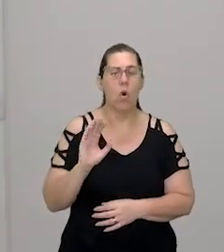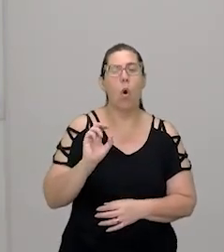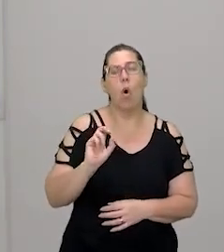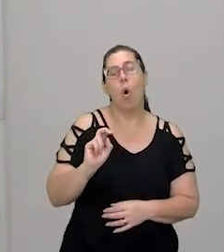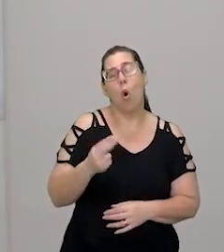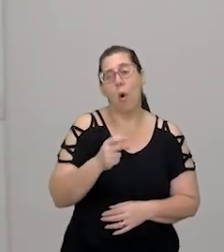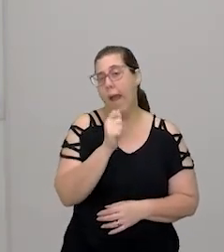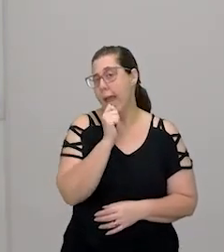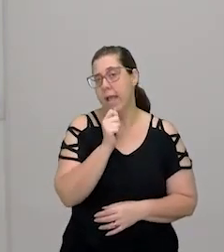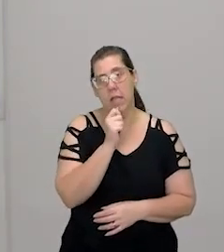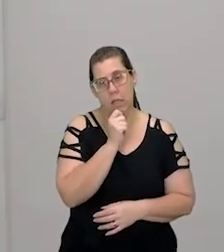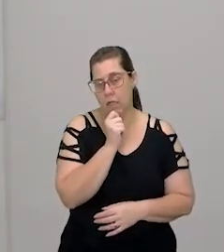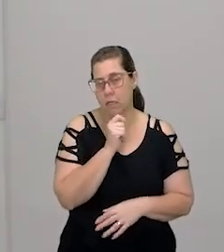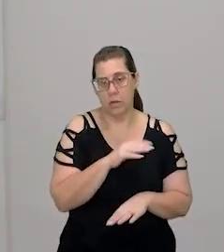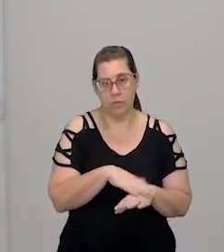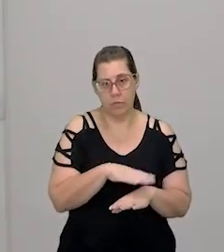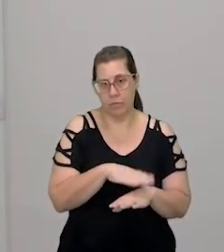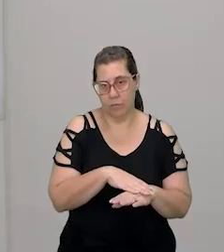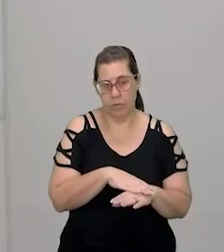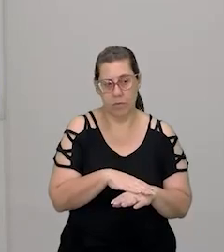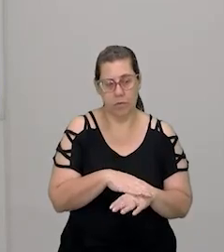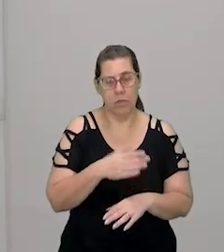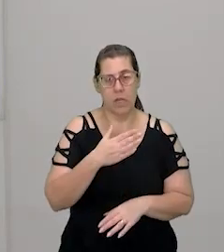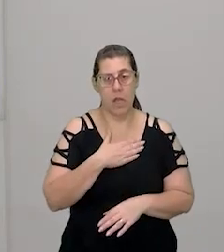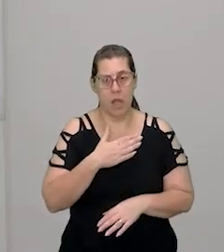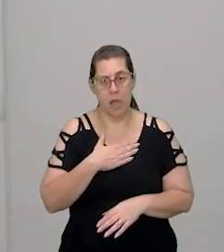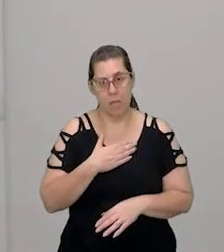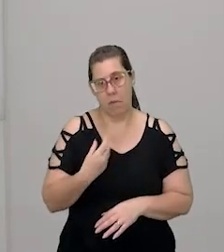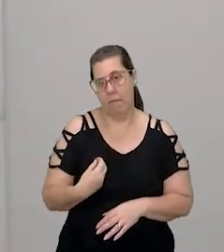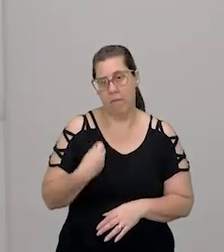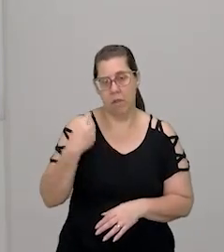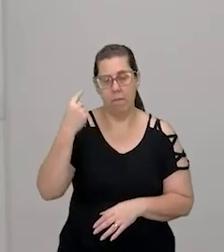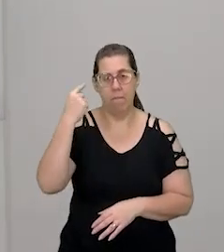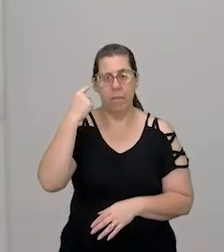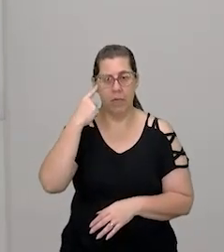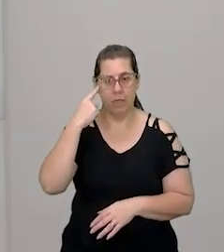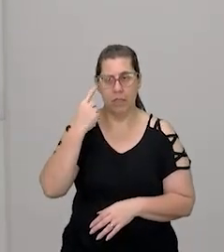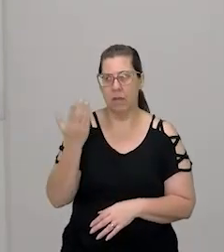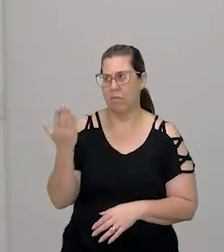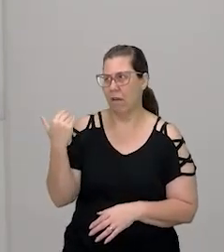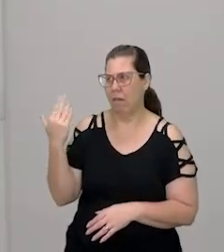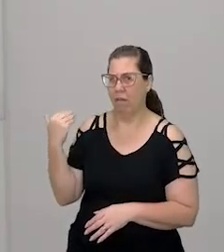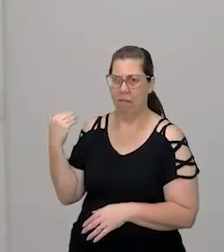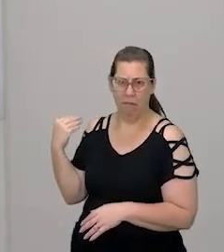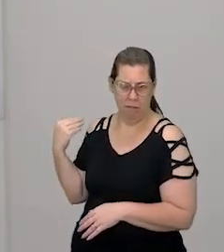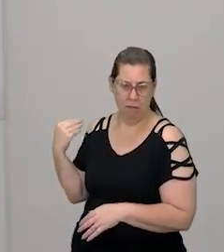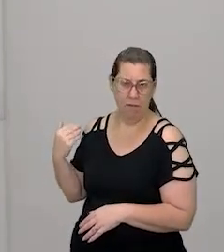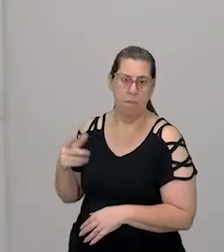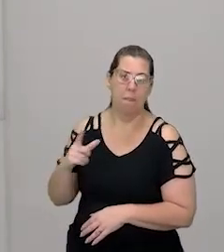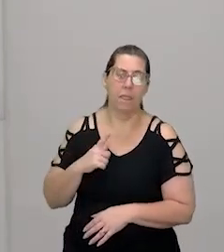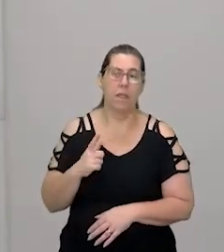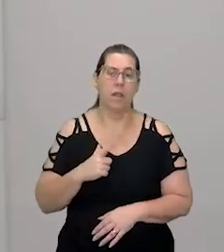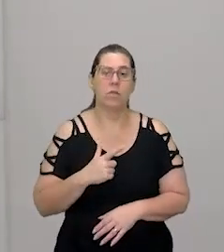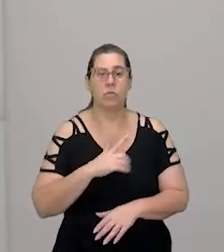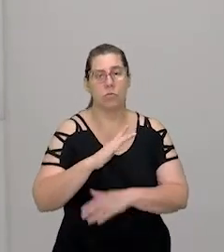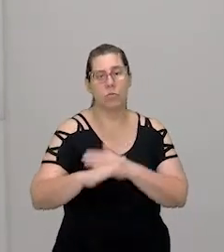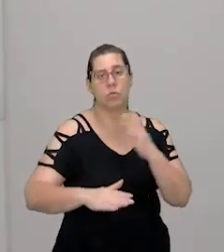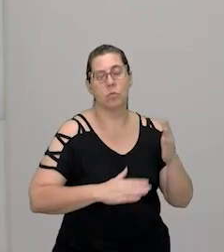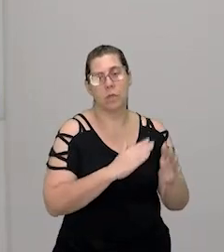tá? Para minha província, né? Vamos pensar lá atrás, né? Então, eu tive uma luta